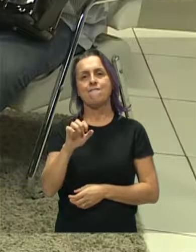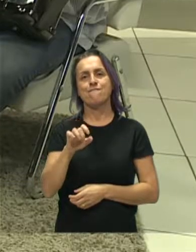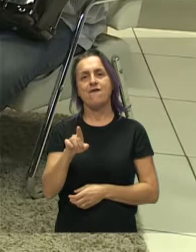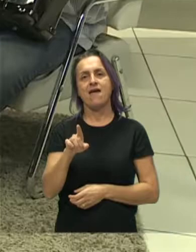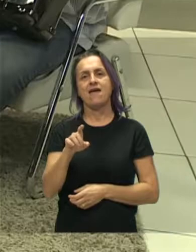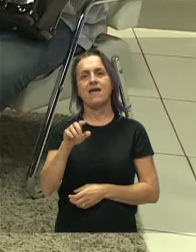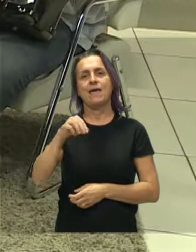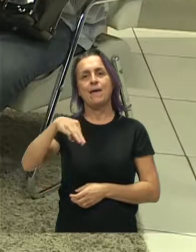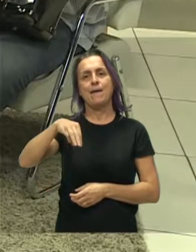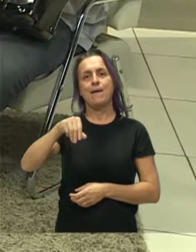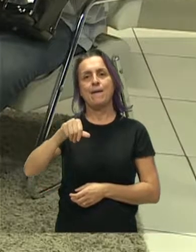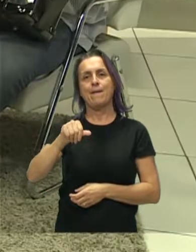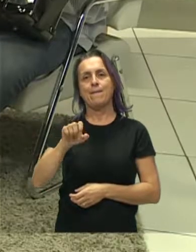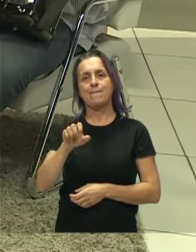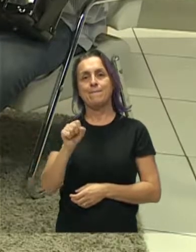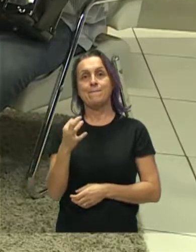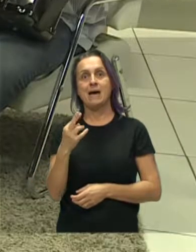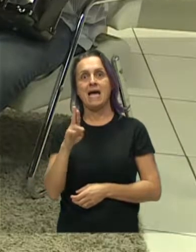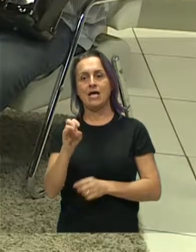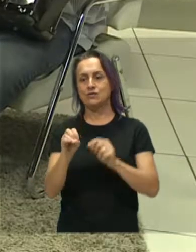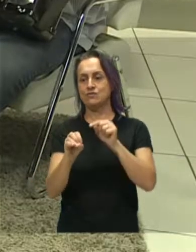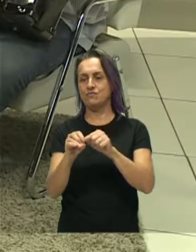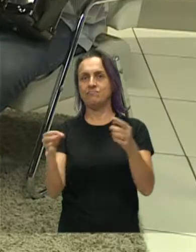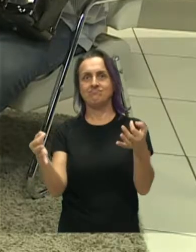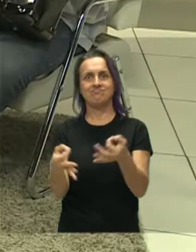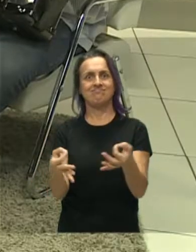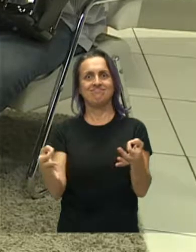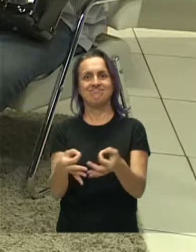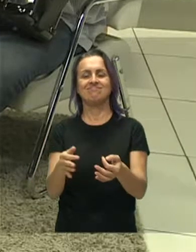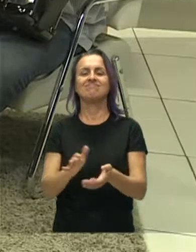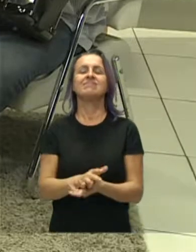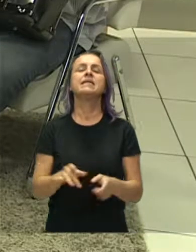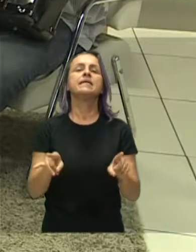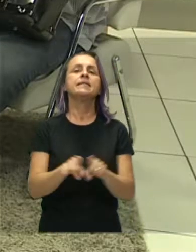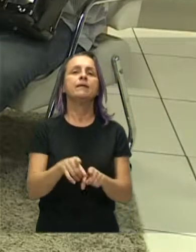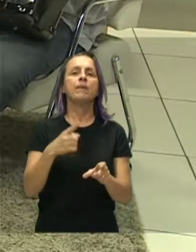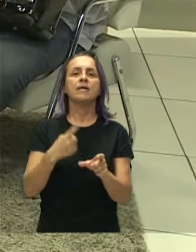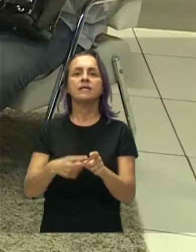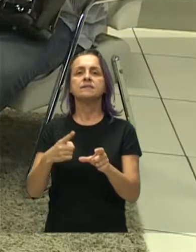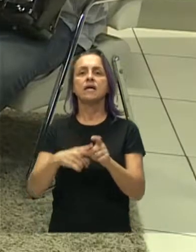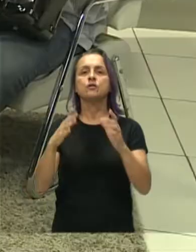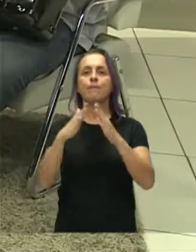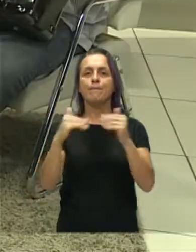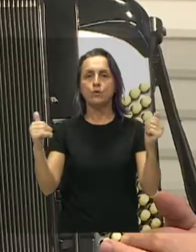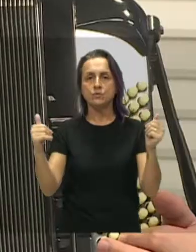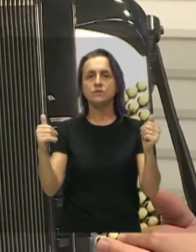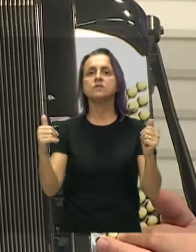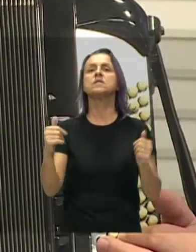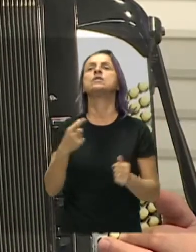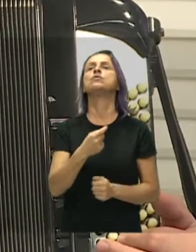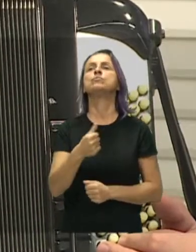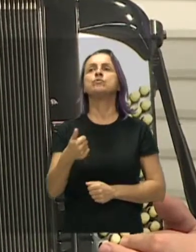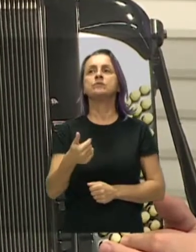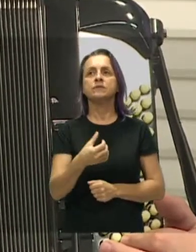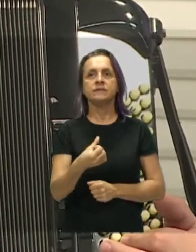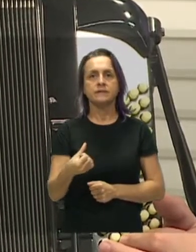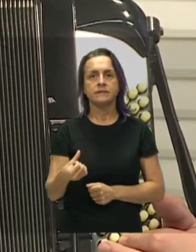depois o lançamento foi já em maio deste ano, de 2016, lá na cidade de Brusque. Isso. Eu aproveitei, porque esse